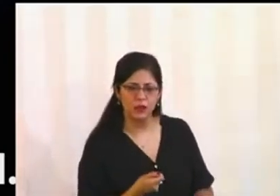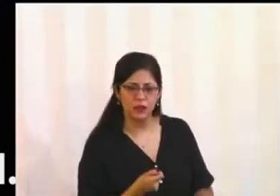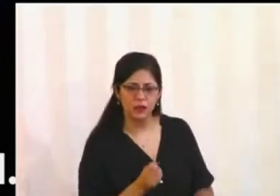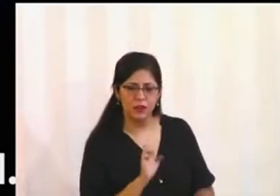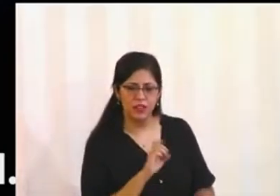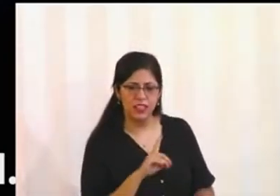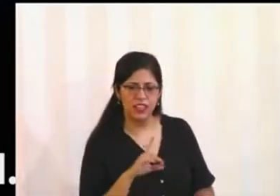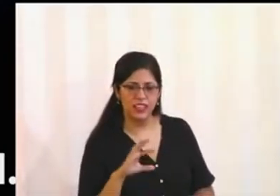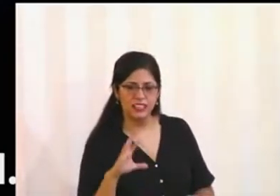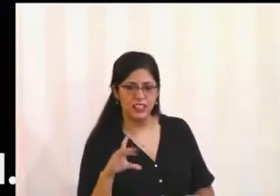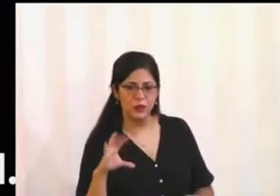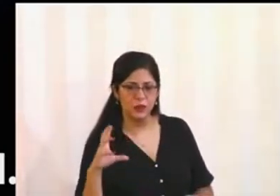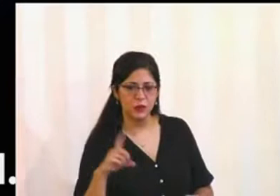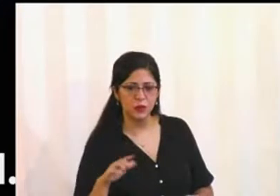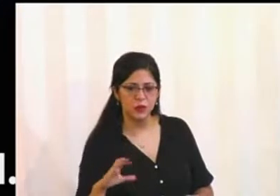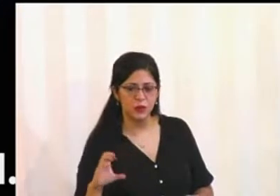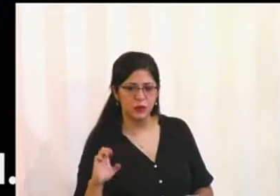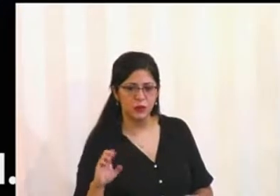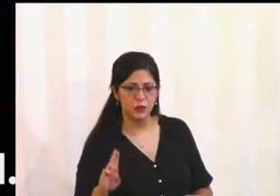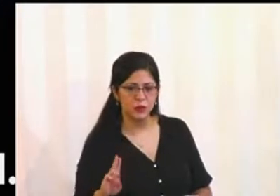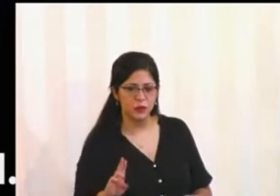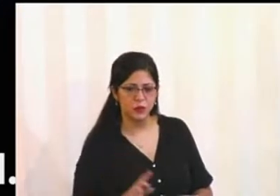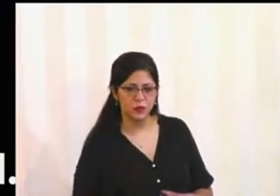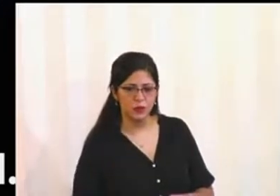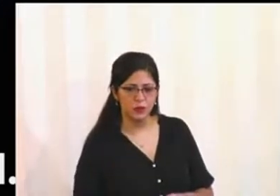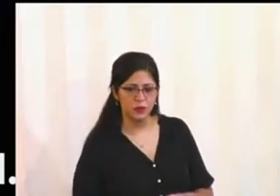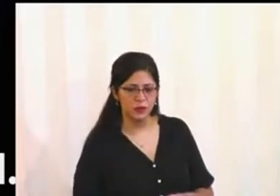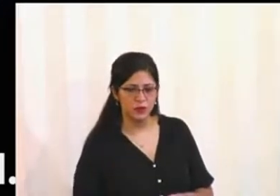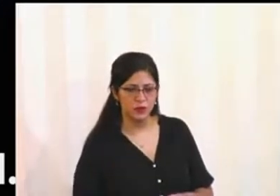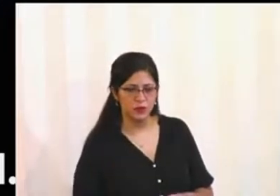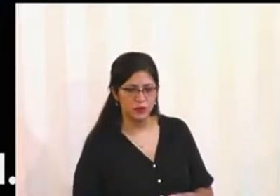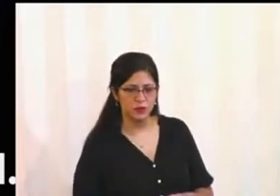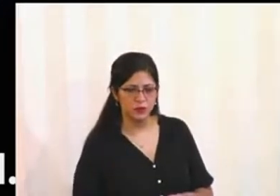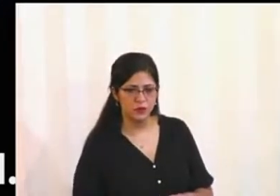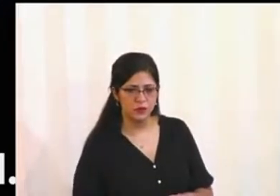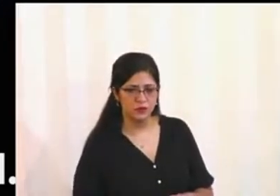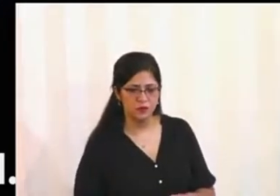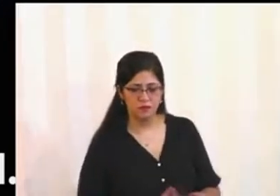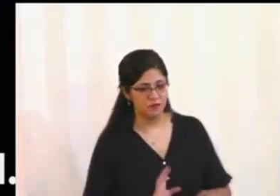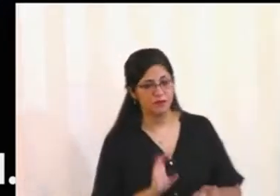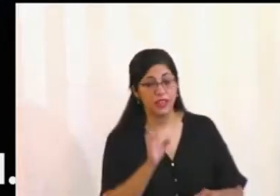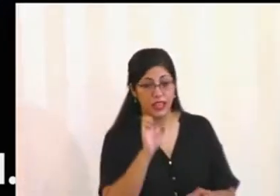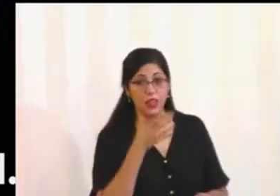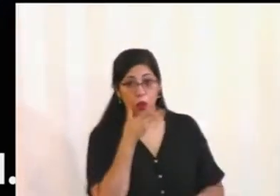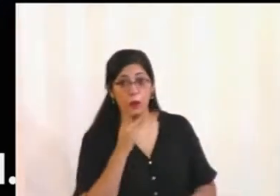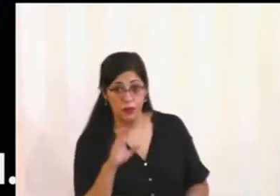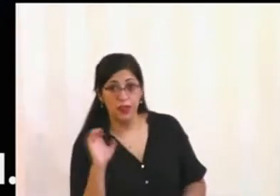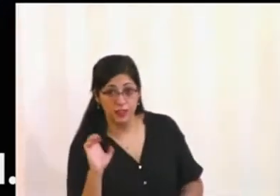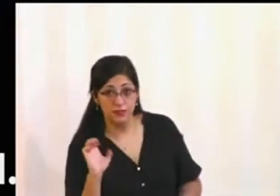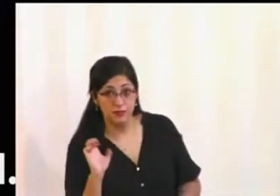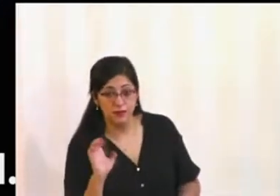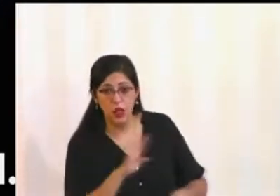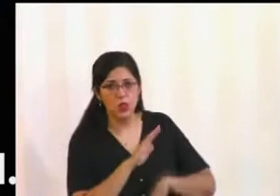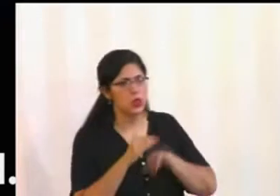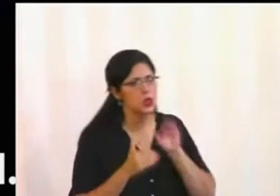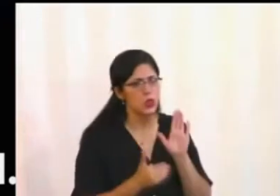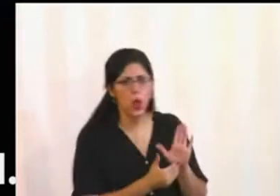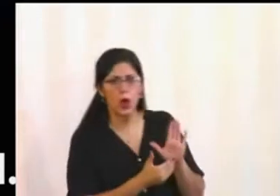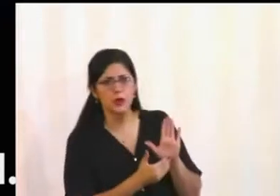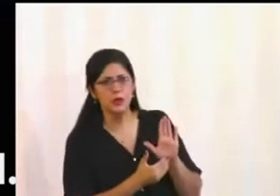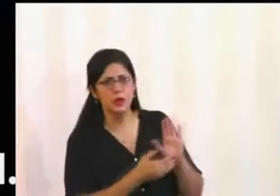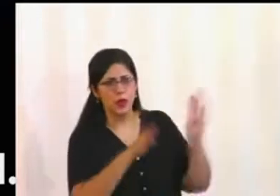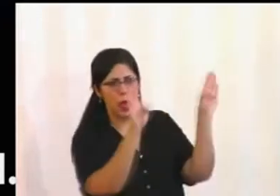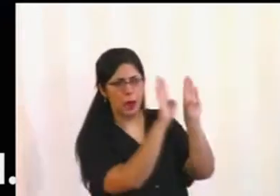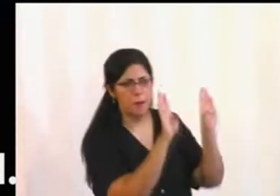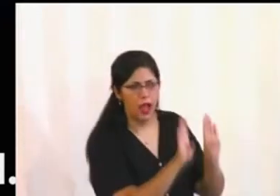7.000, todos os joelhos que não se dobraram a Baal, e toda a boca que o não